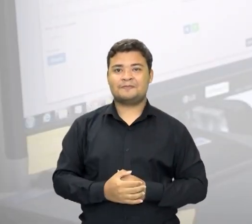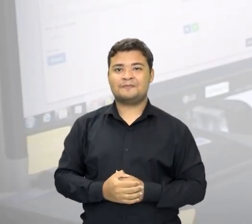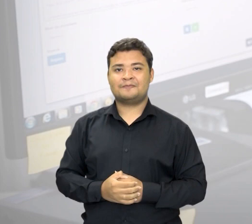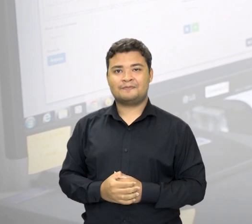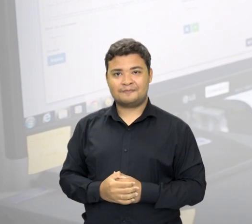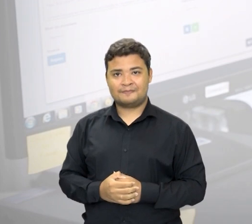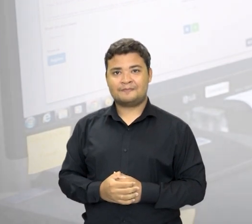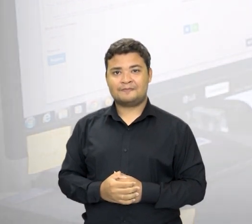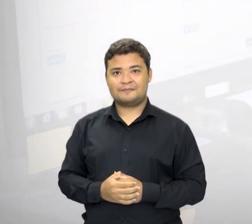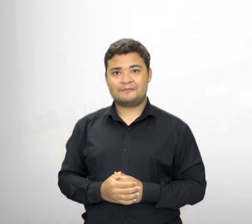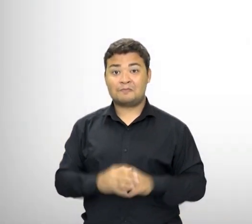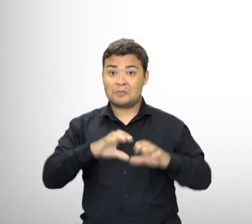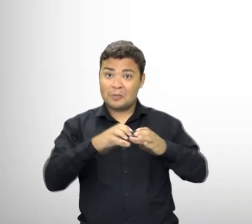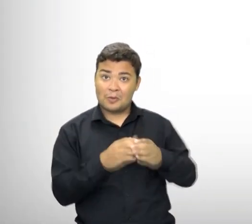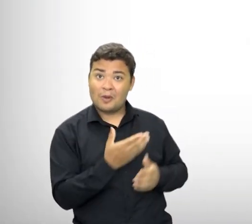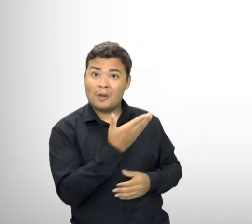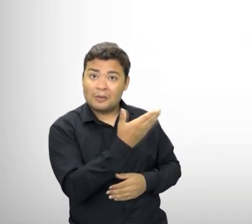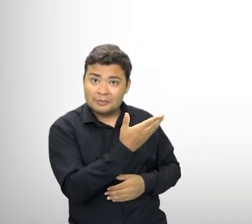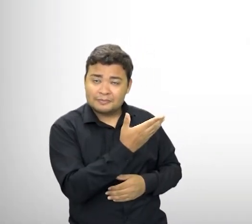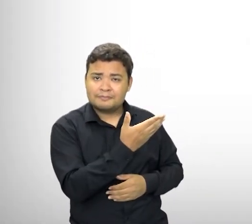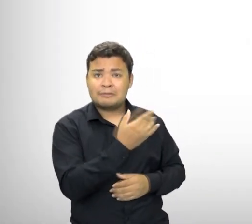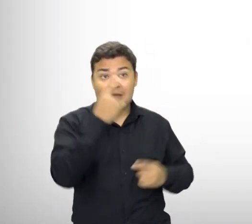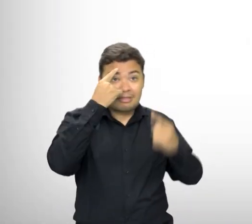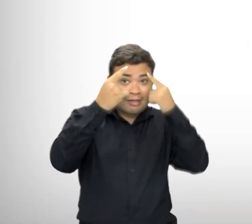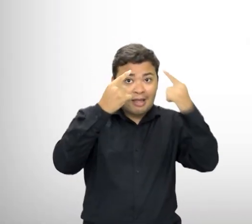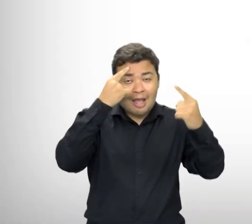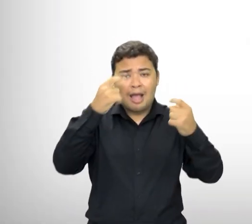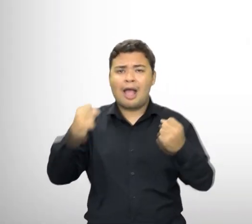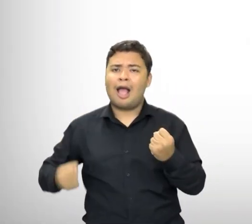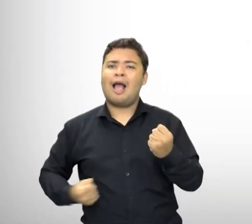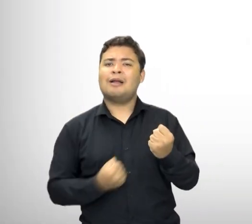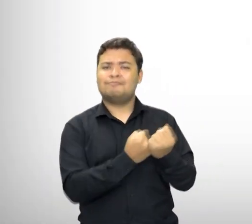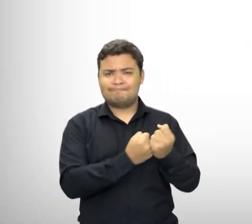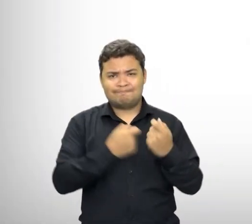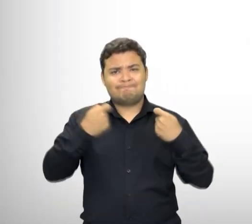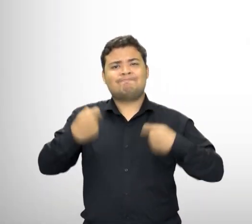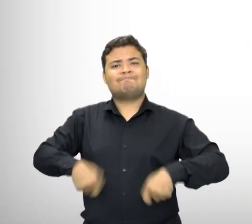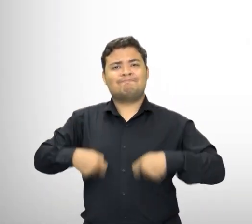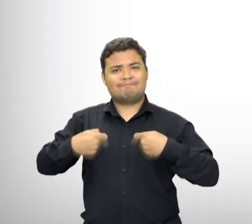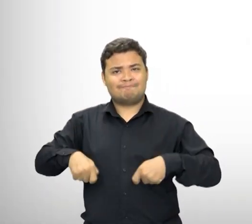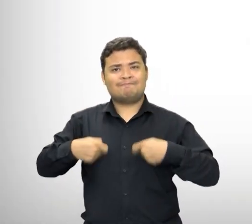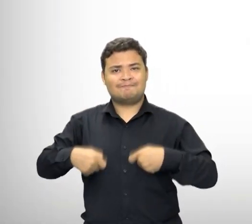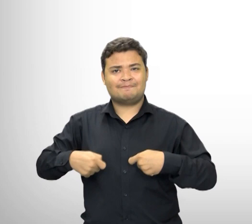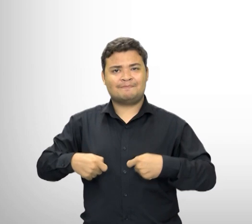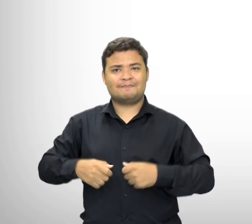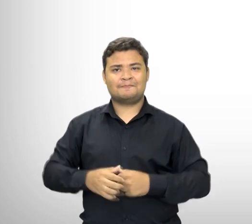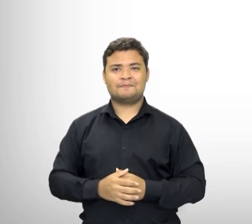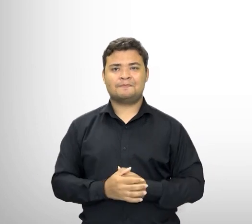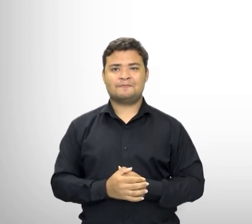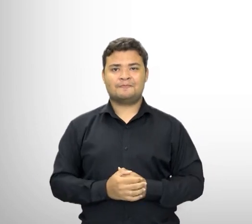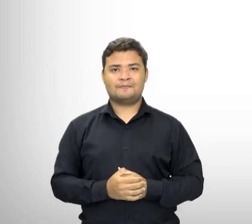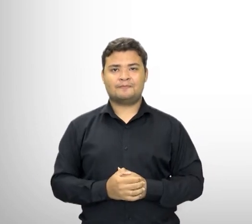3216-7300. FUNAP, porque grandes ideias precisam de apoio.